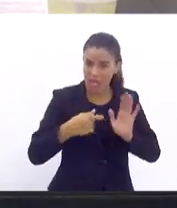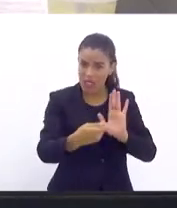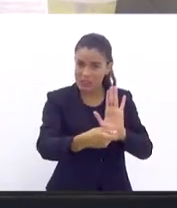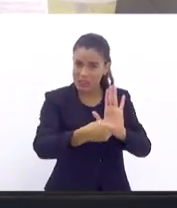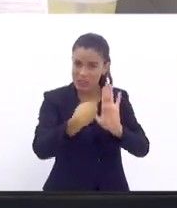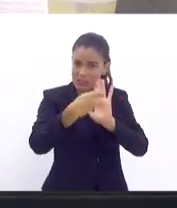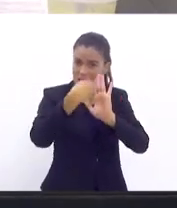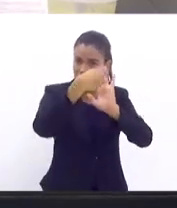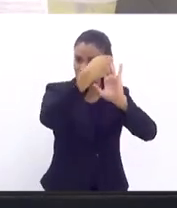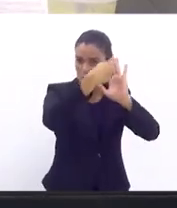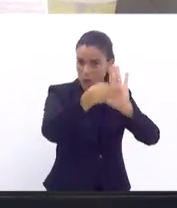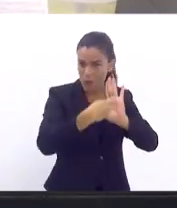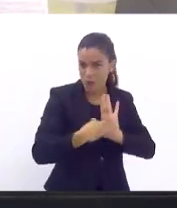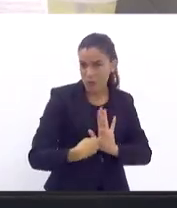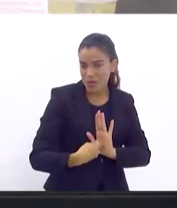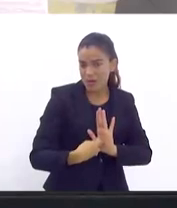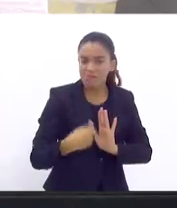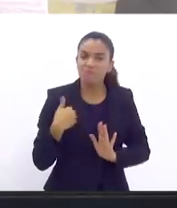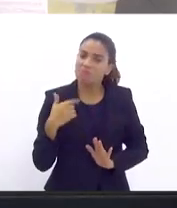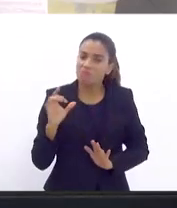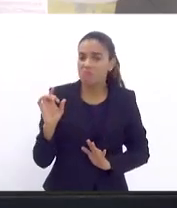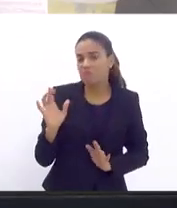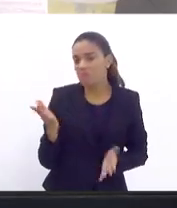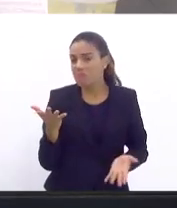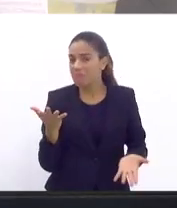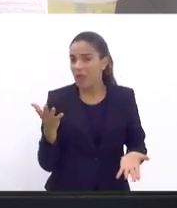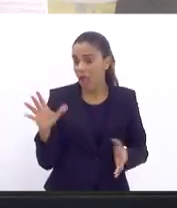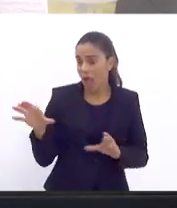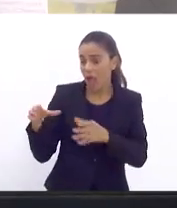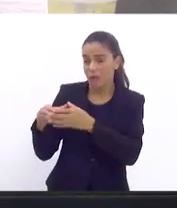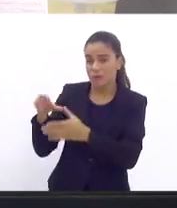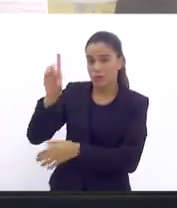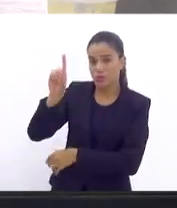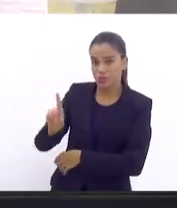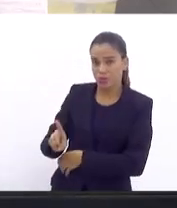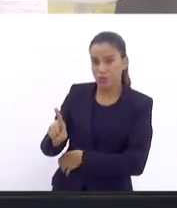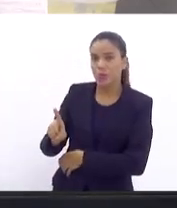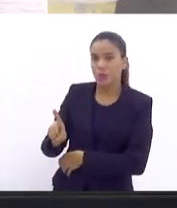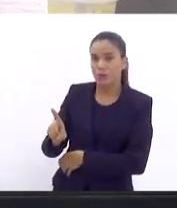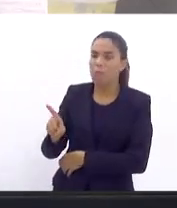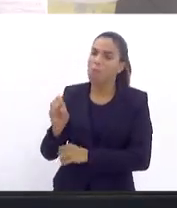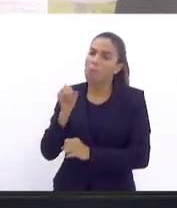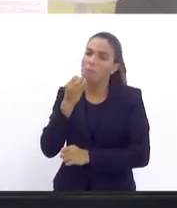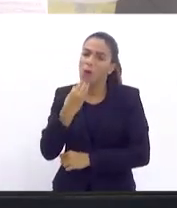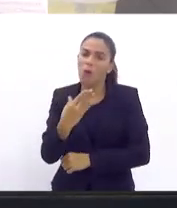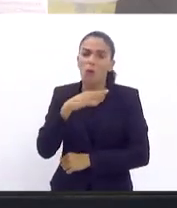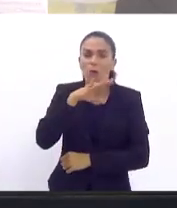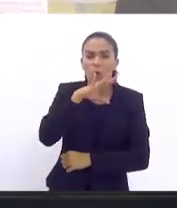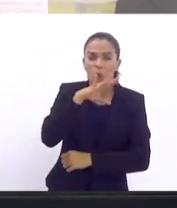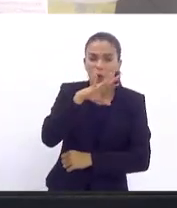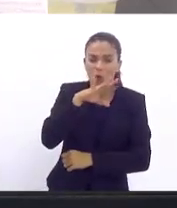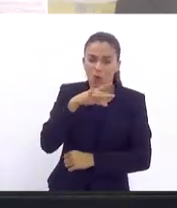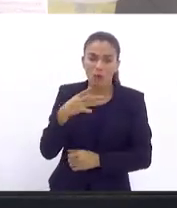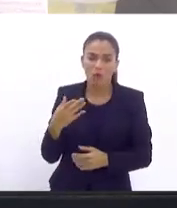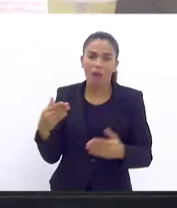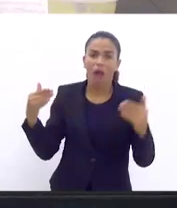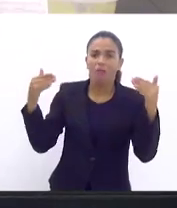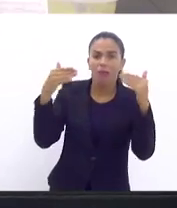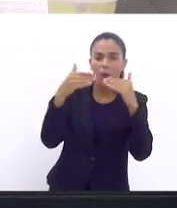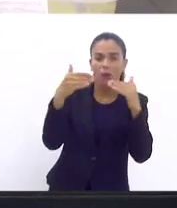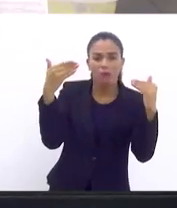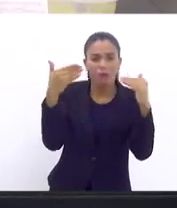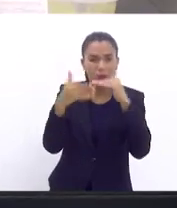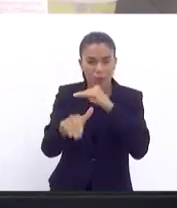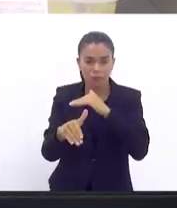o Regimento Interno não cabe juízo de valor da mesa diretora eu acho isso bom ruim né isso aqui não é adequado não é